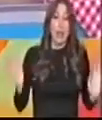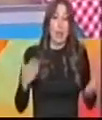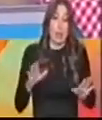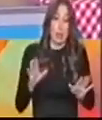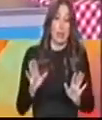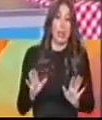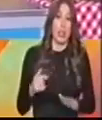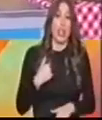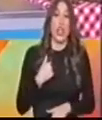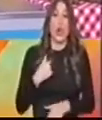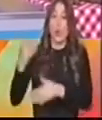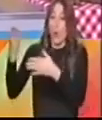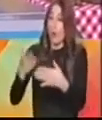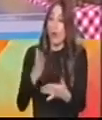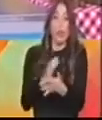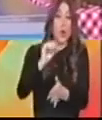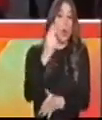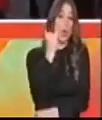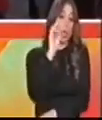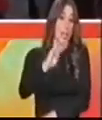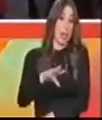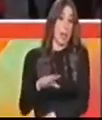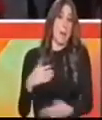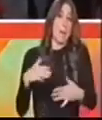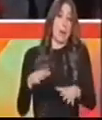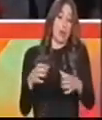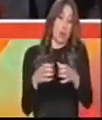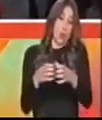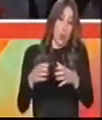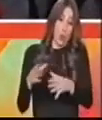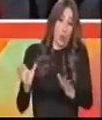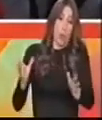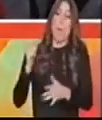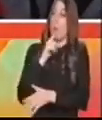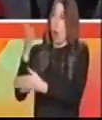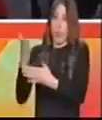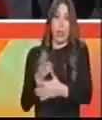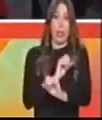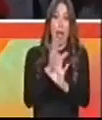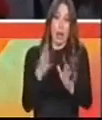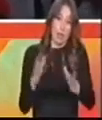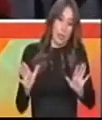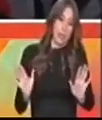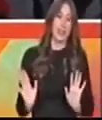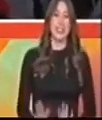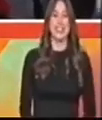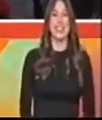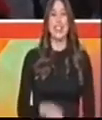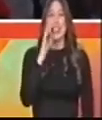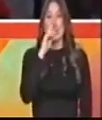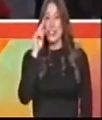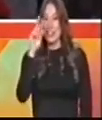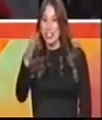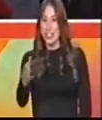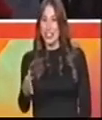Não, estão a convidar o quê? Se eu levar uma comitiva, é bem-vinda. Claro que sim. Muito bom. Se olhares em frente, chega